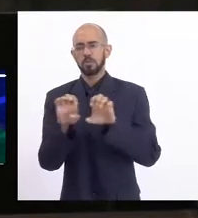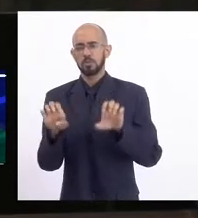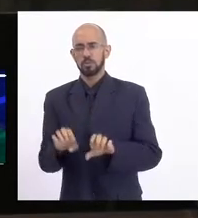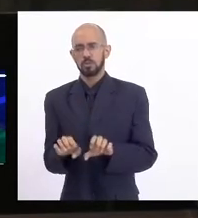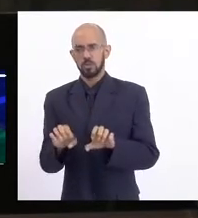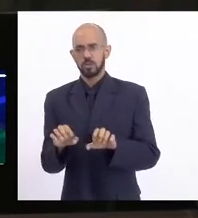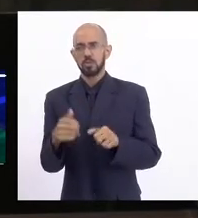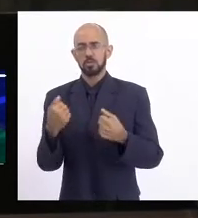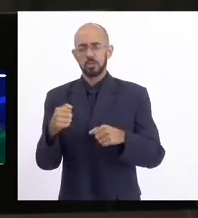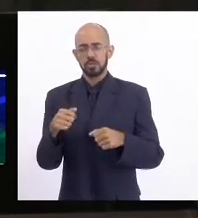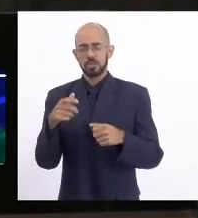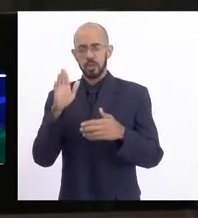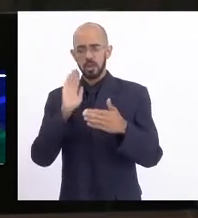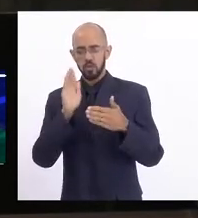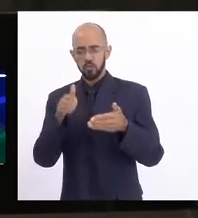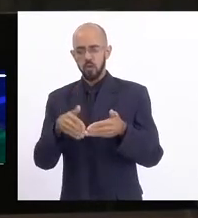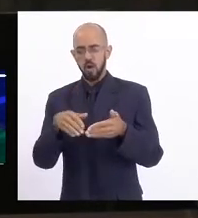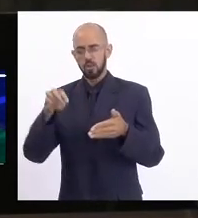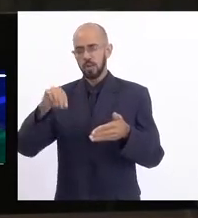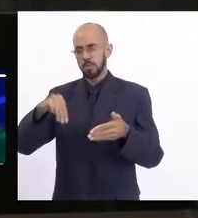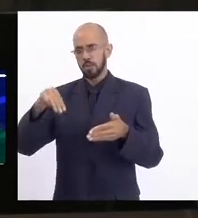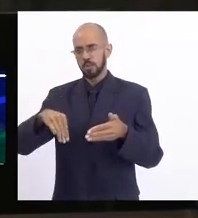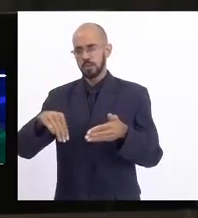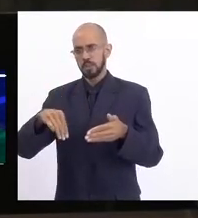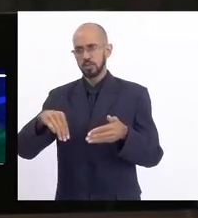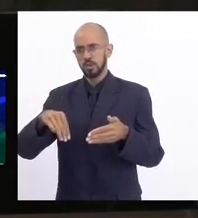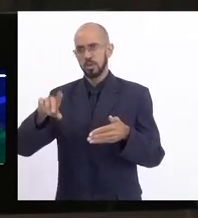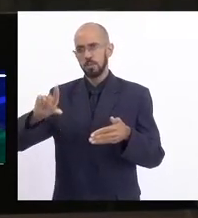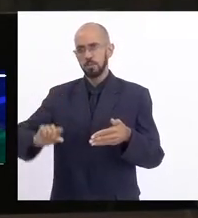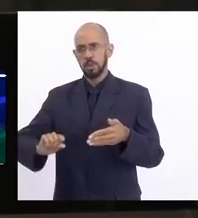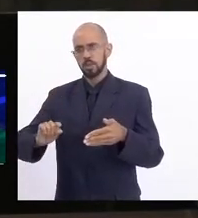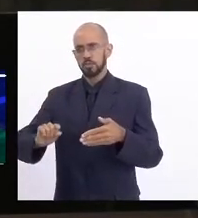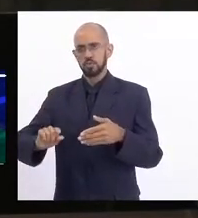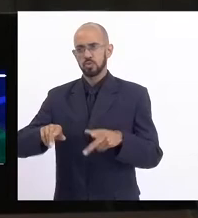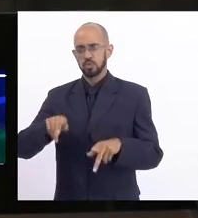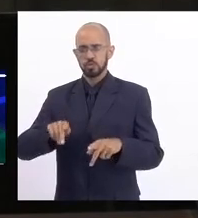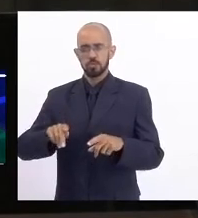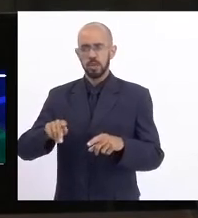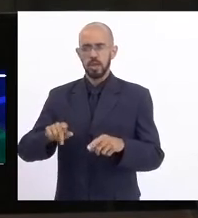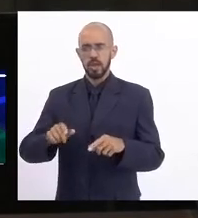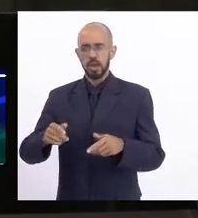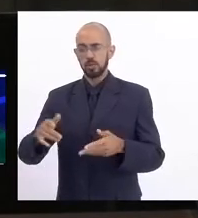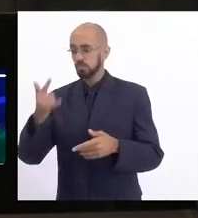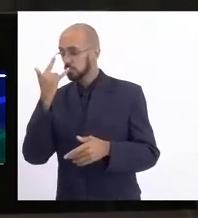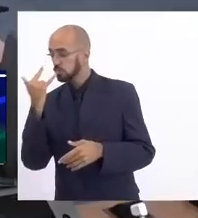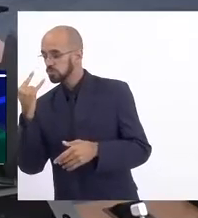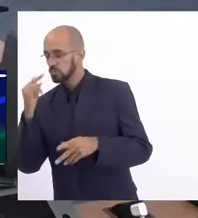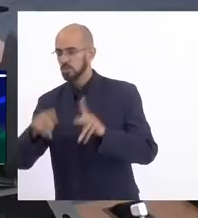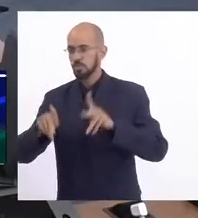pela matemática e um pouco menos pelo populismo. Obrigado.